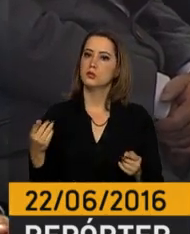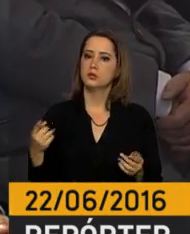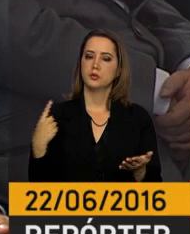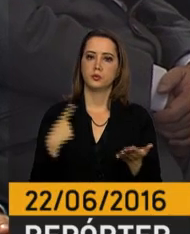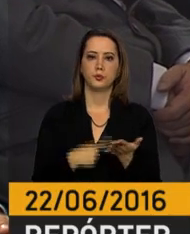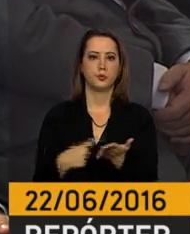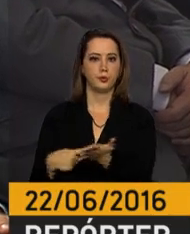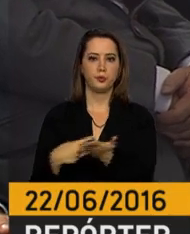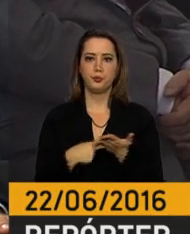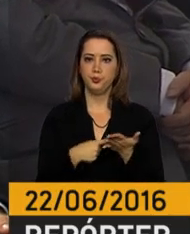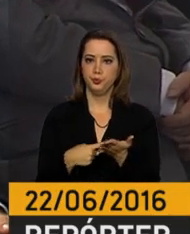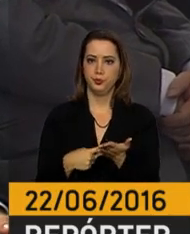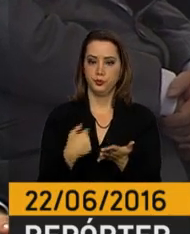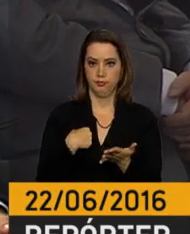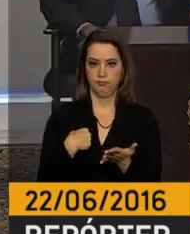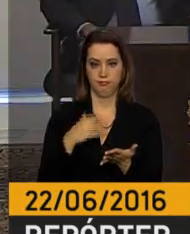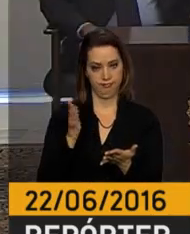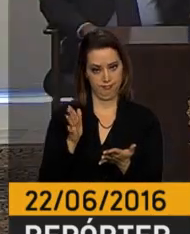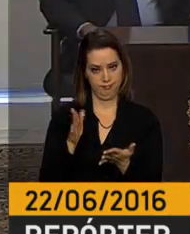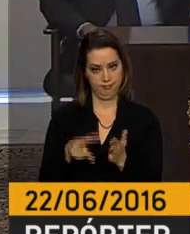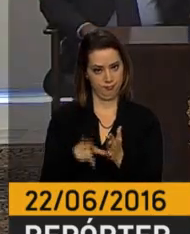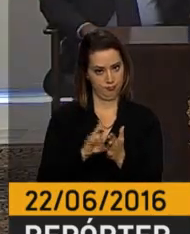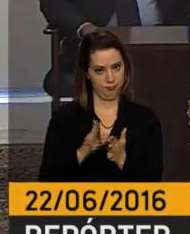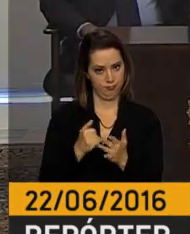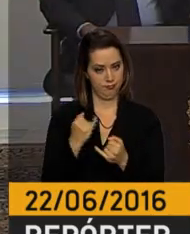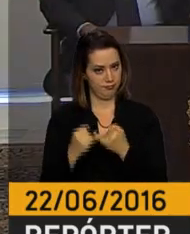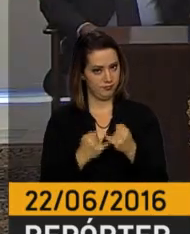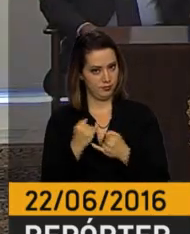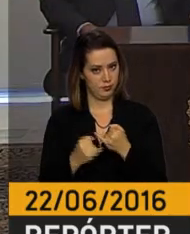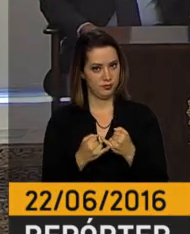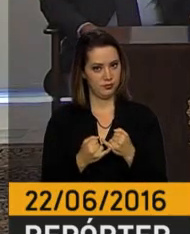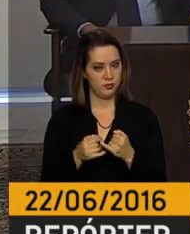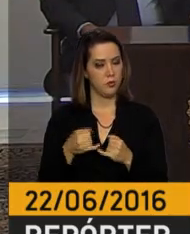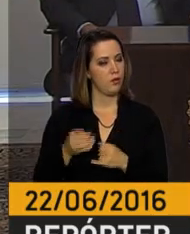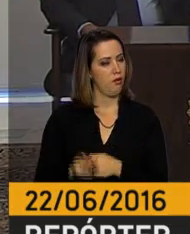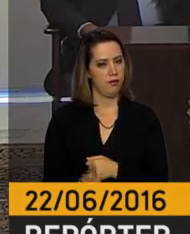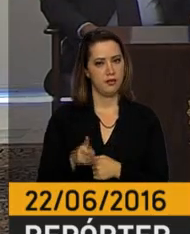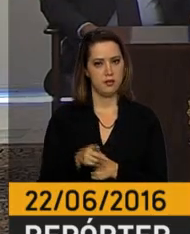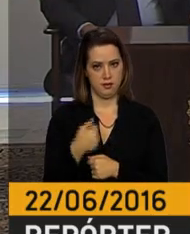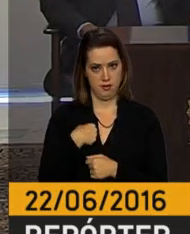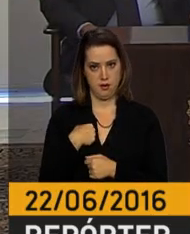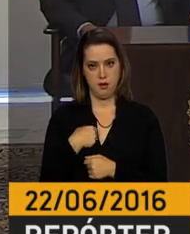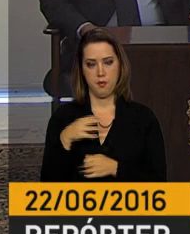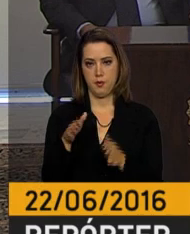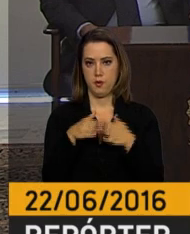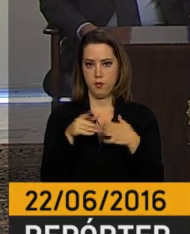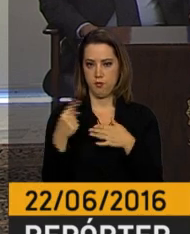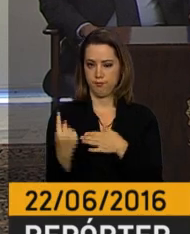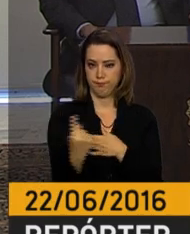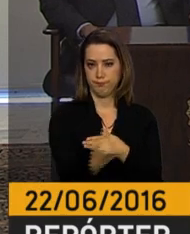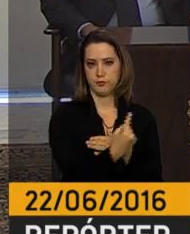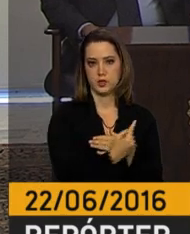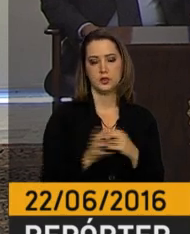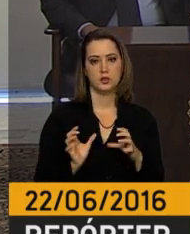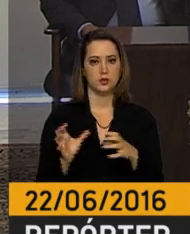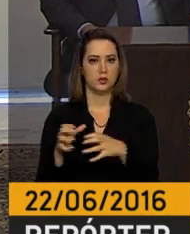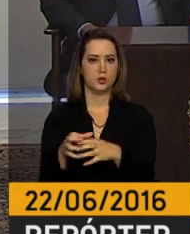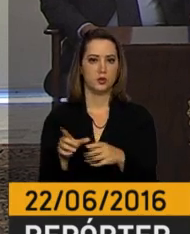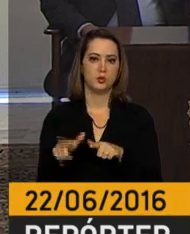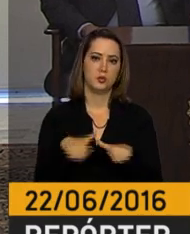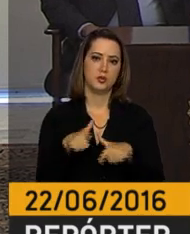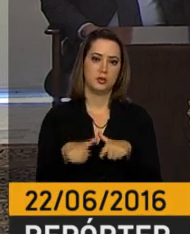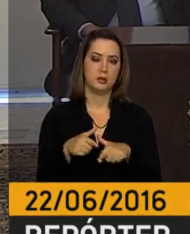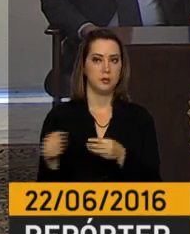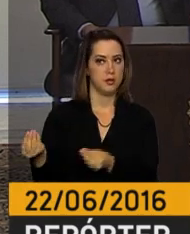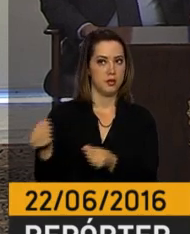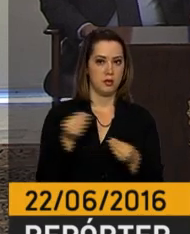compromissos eu brincava agora a pouco eu sempre peço a cada membro da da da equipe né da nossa equipe que